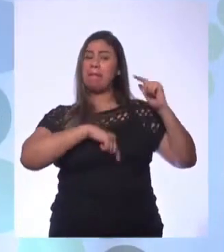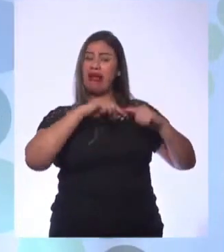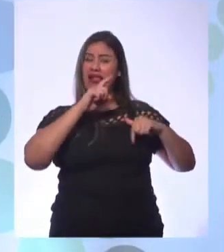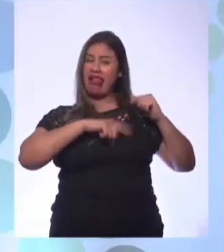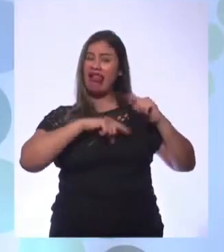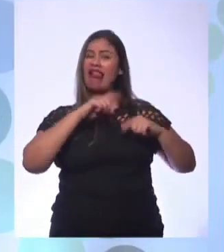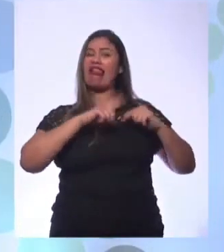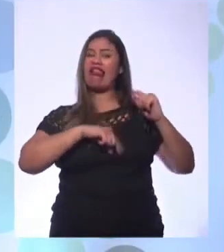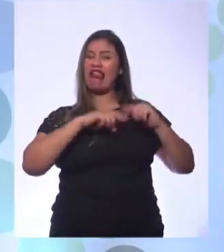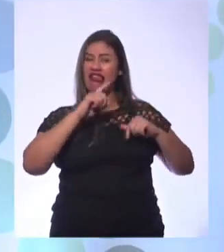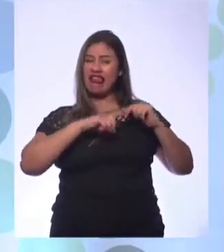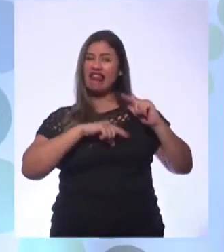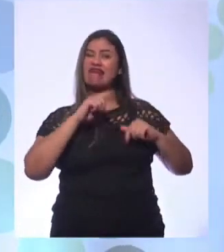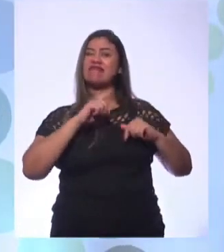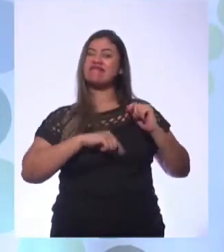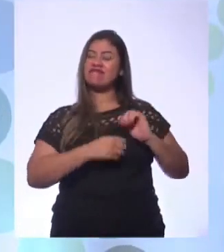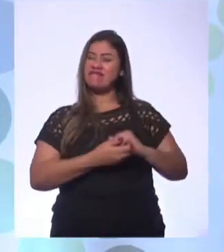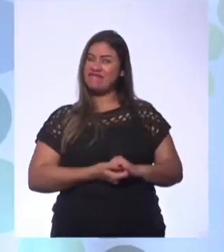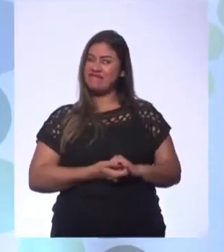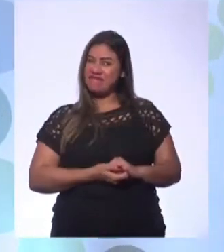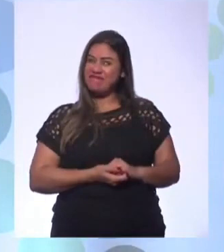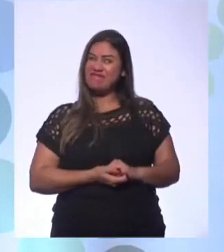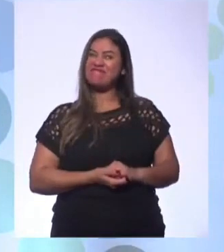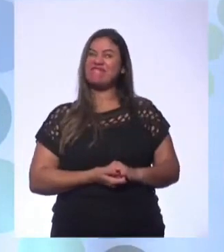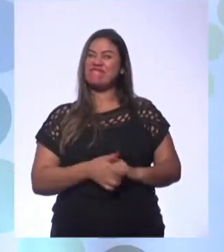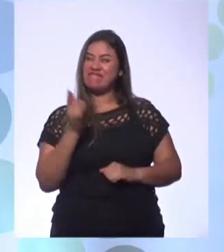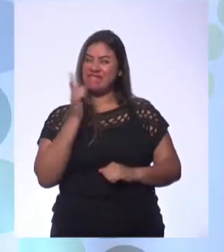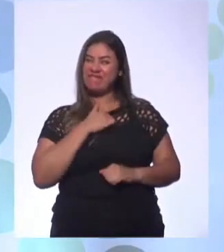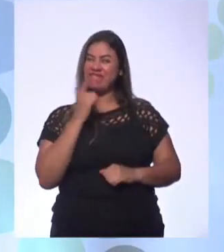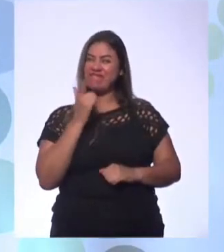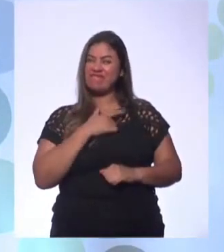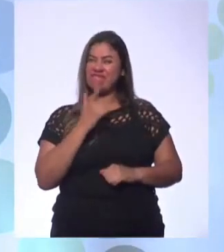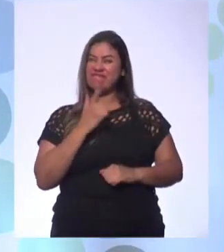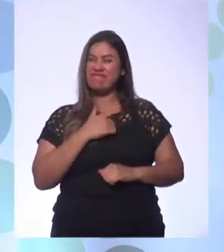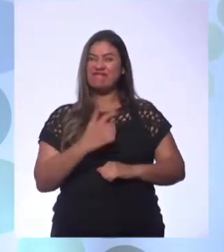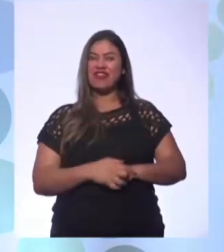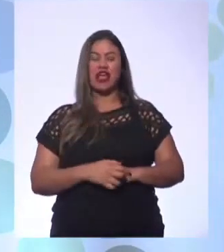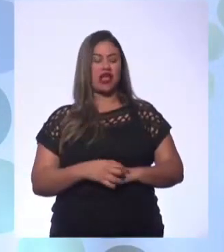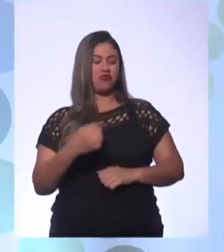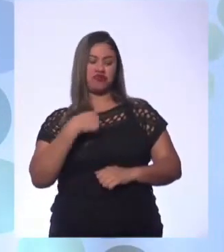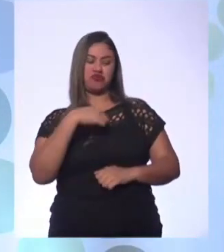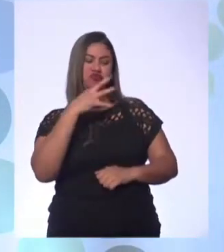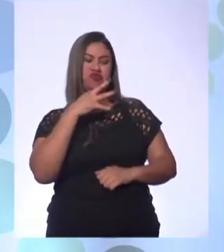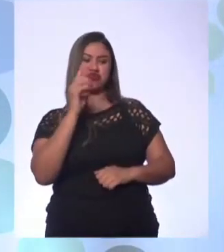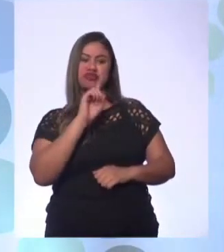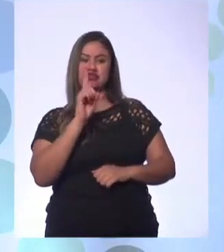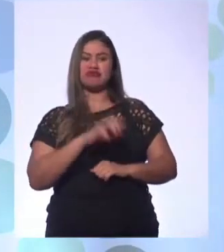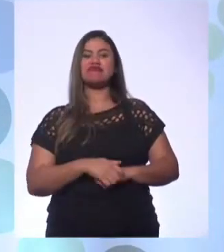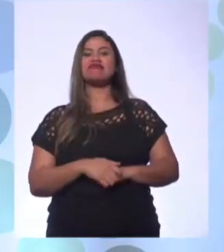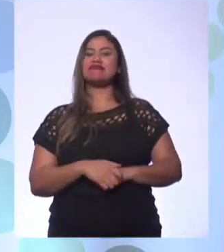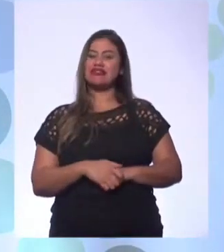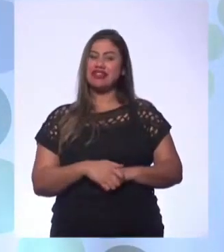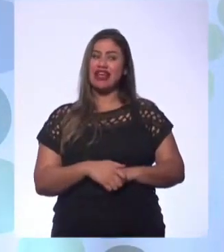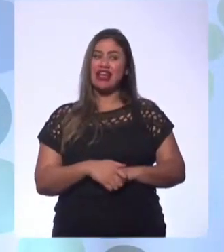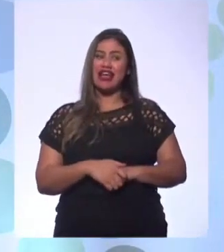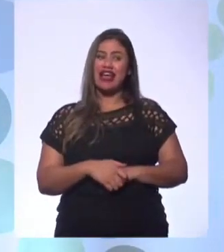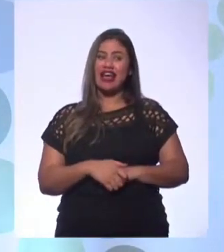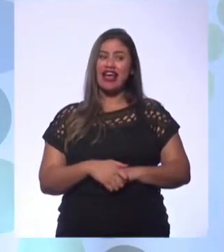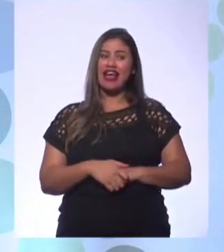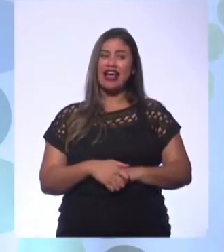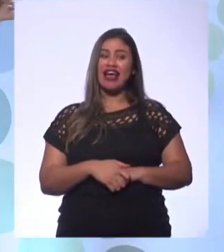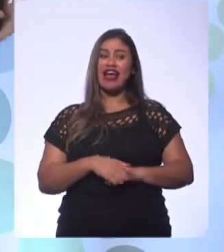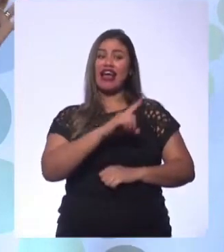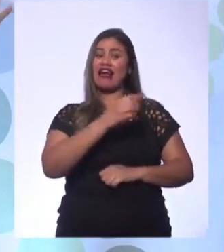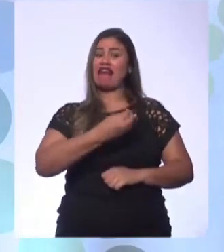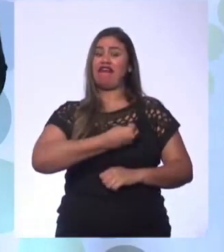para nós, aí seria um palavrão. Seria uma palavra feia. Eu não conheço mesmo. Estaria dizendo que essa moça é uma moça, né, que não tem uma vida